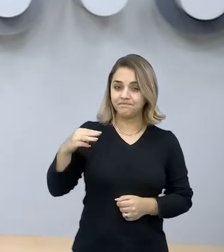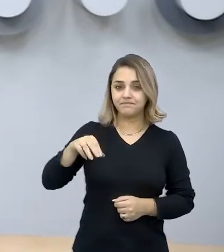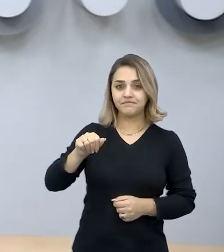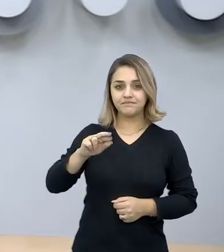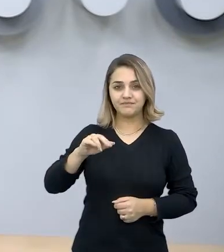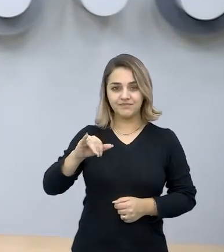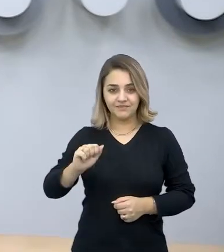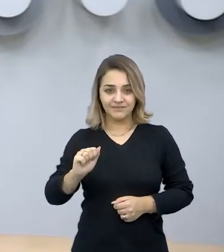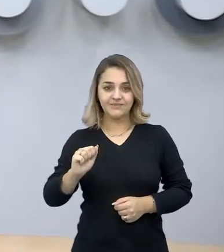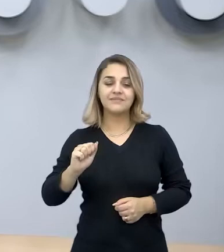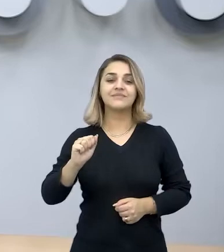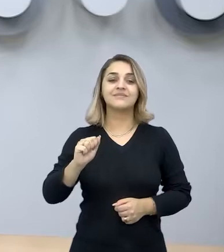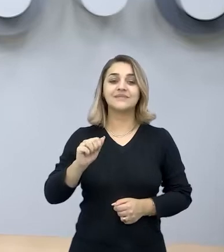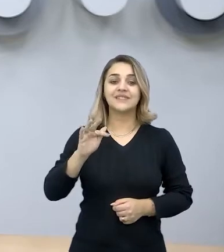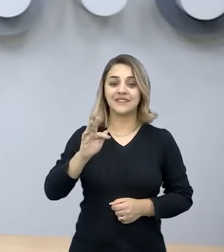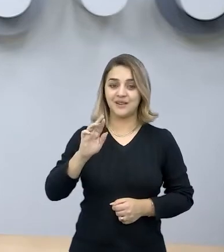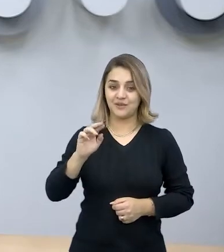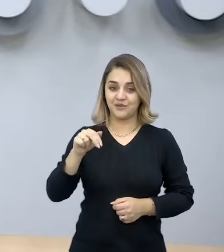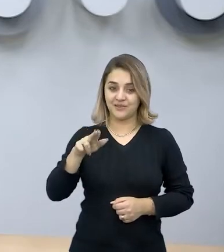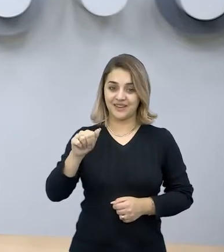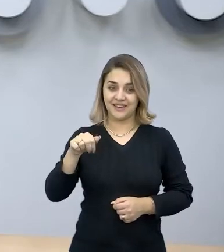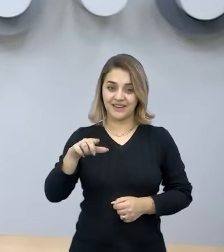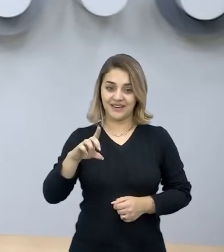Fernanda, este é o meu sinal.